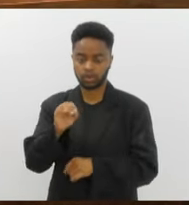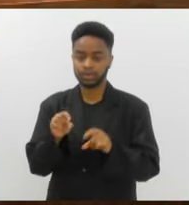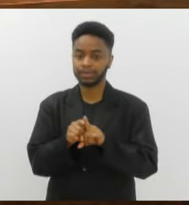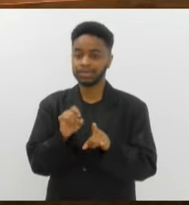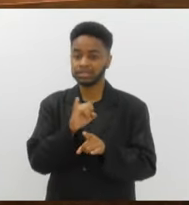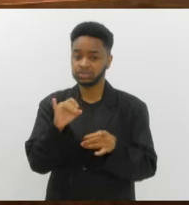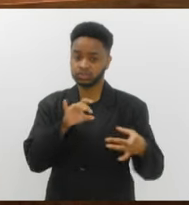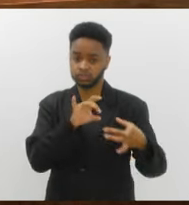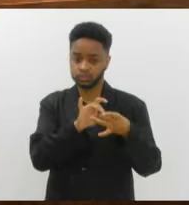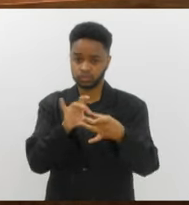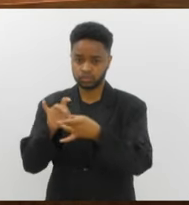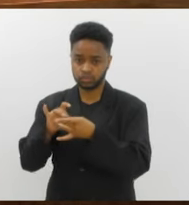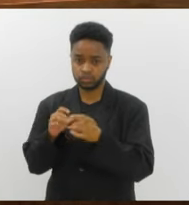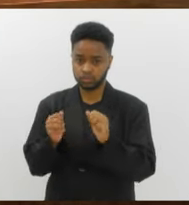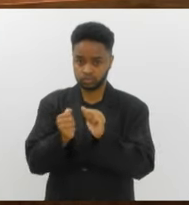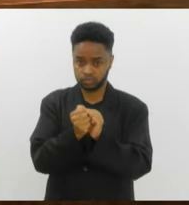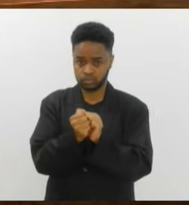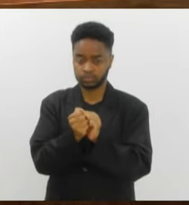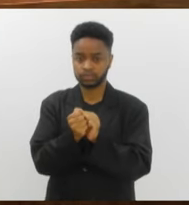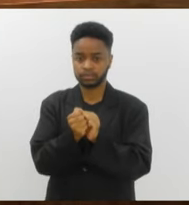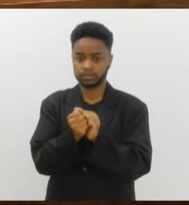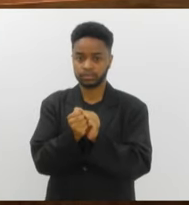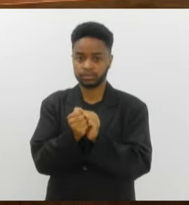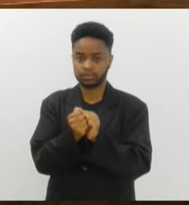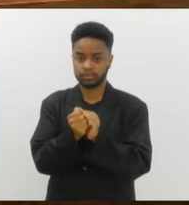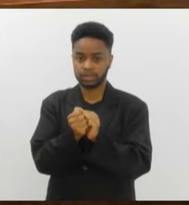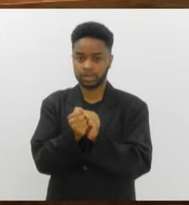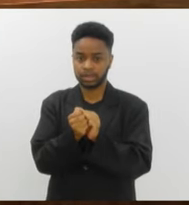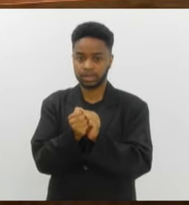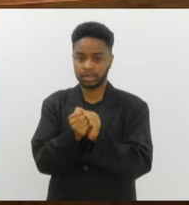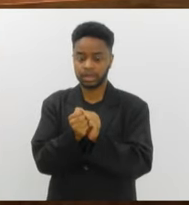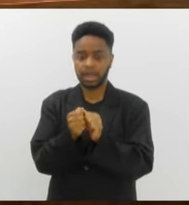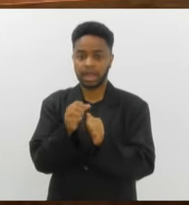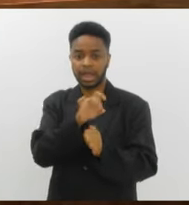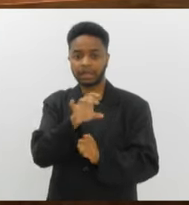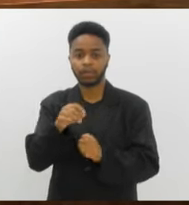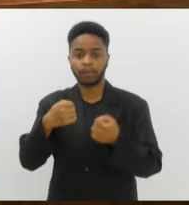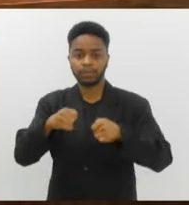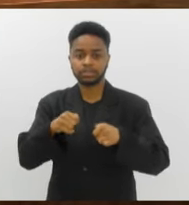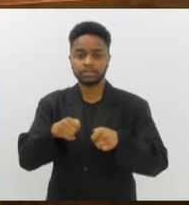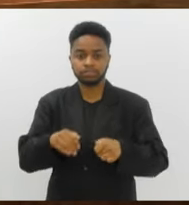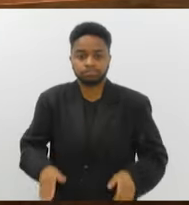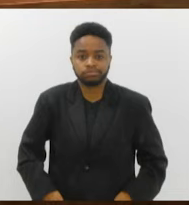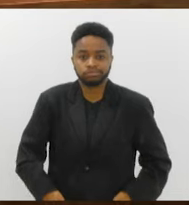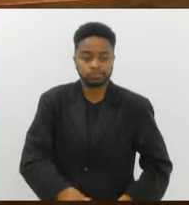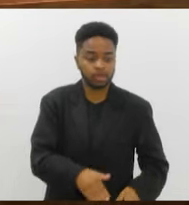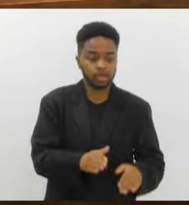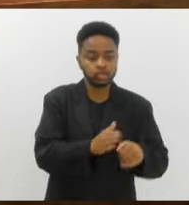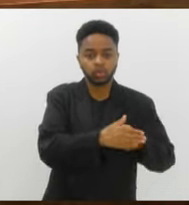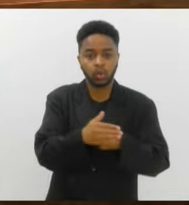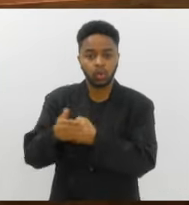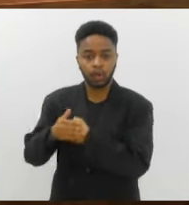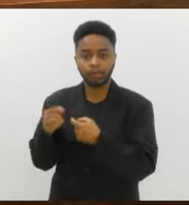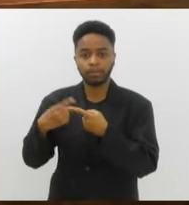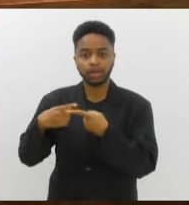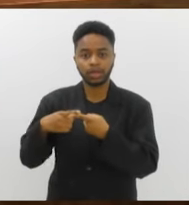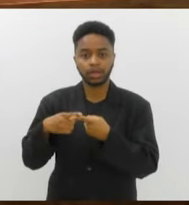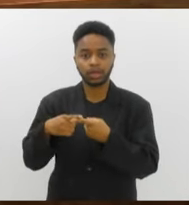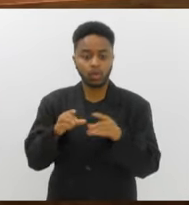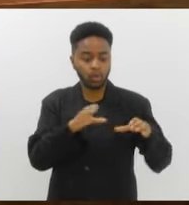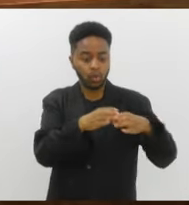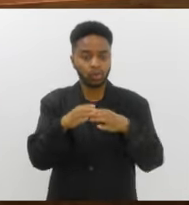mundo, presidente, eles têm que um tapar a carteira do bolso do outro, porque um querendo roubar o outro. É uma mistura de